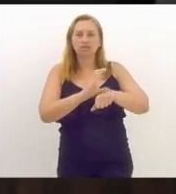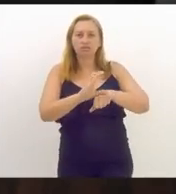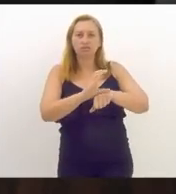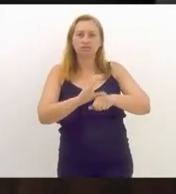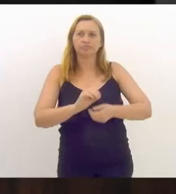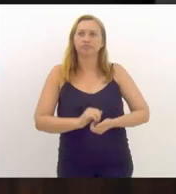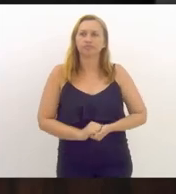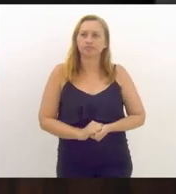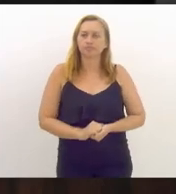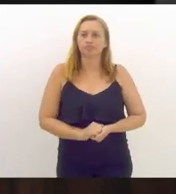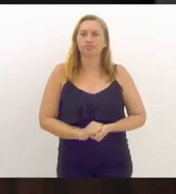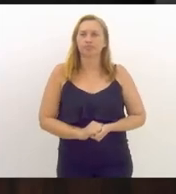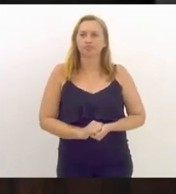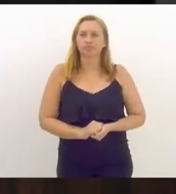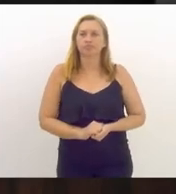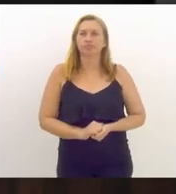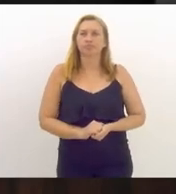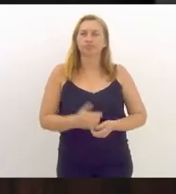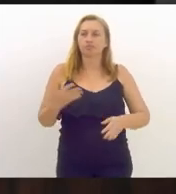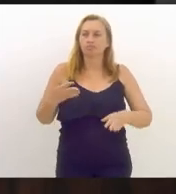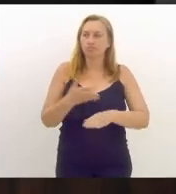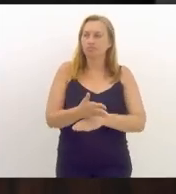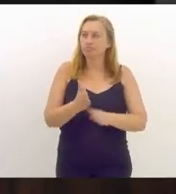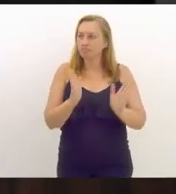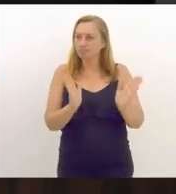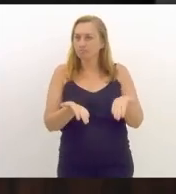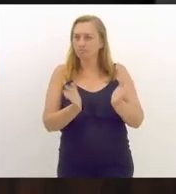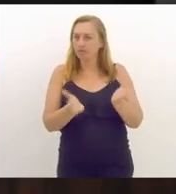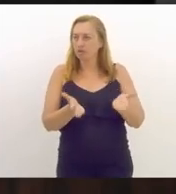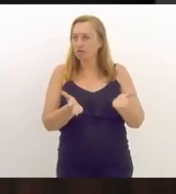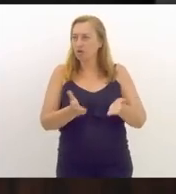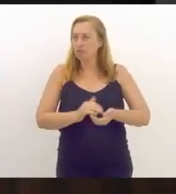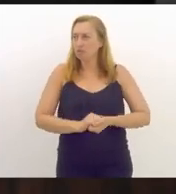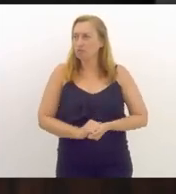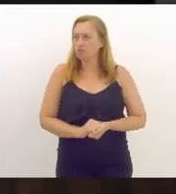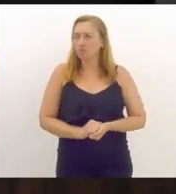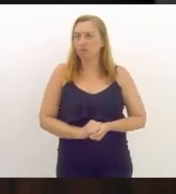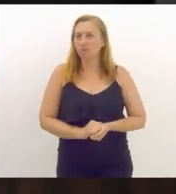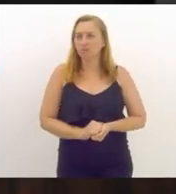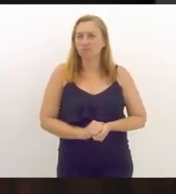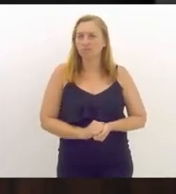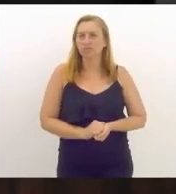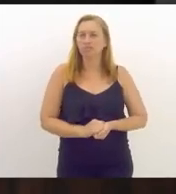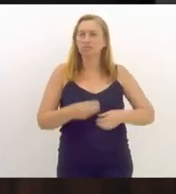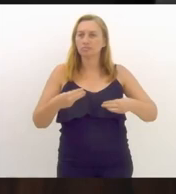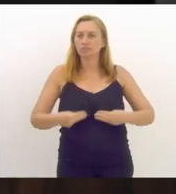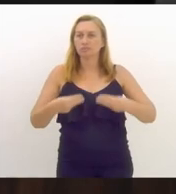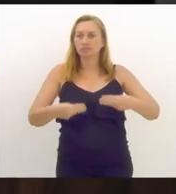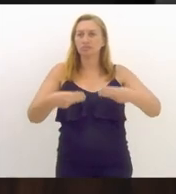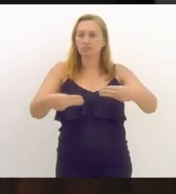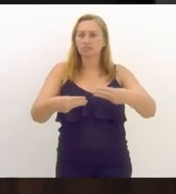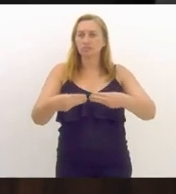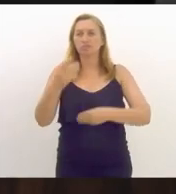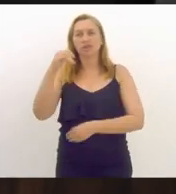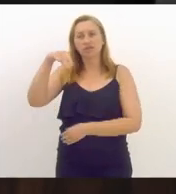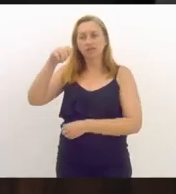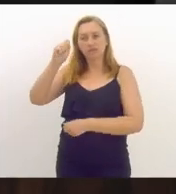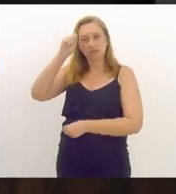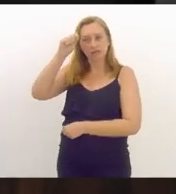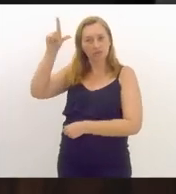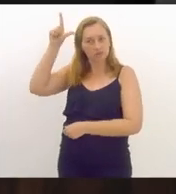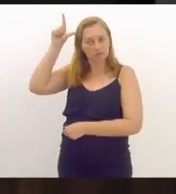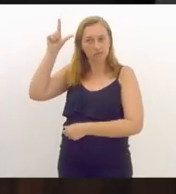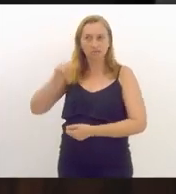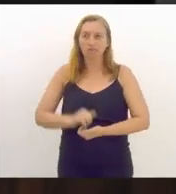nós só Chegamos aqui hoje por conta da determinação do Ministro Alexandre de Moraes